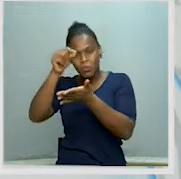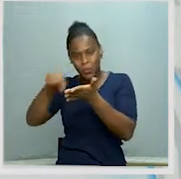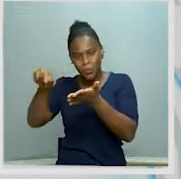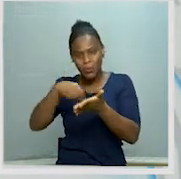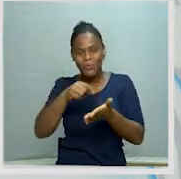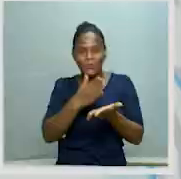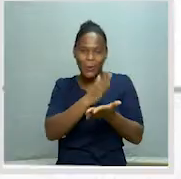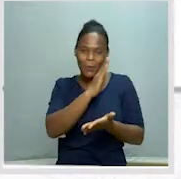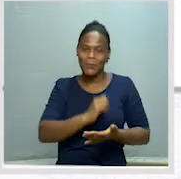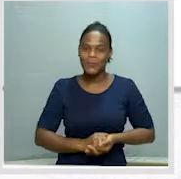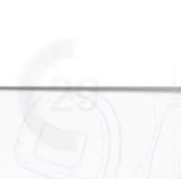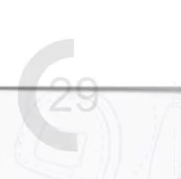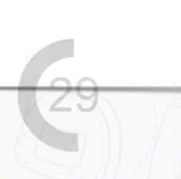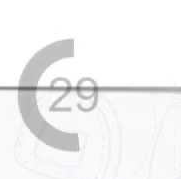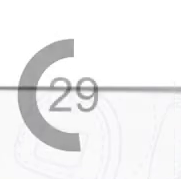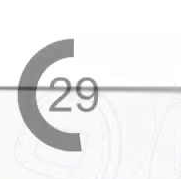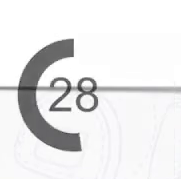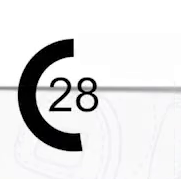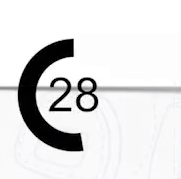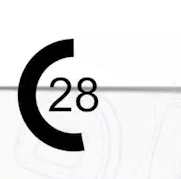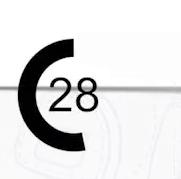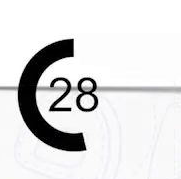corretas, ok?